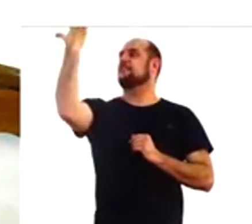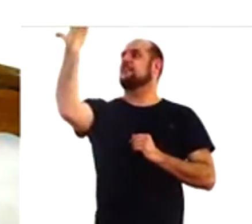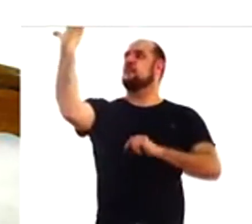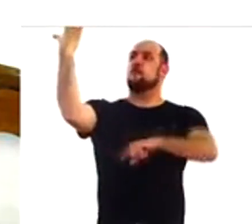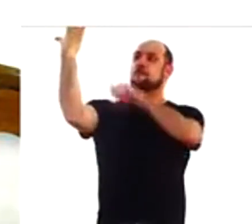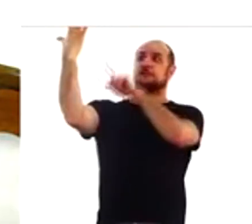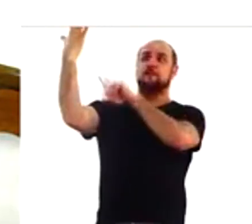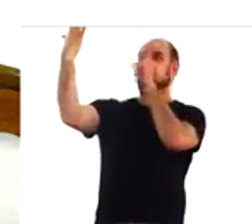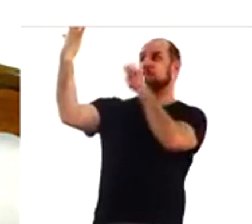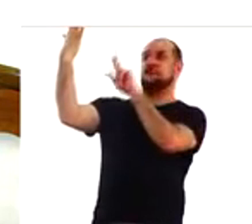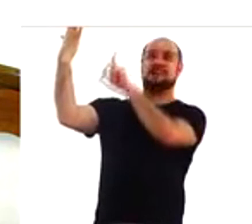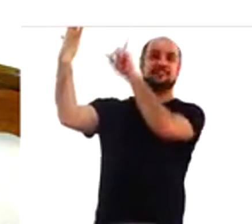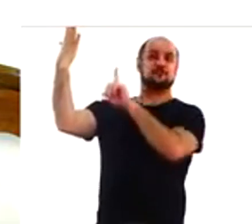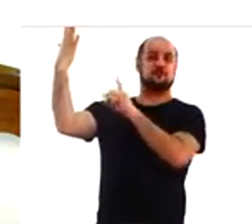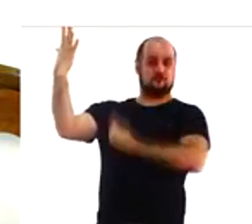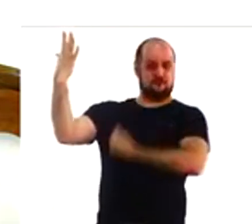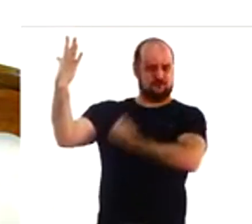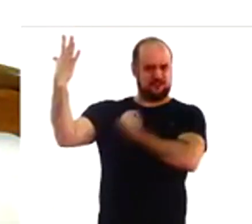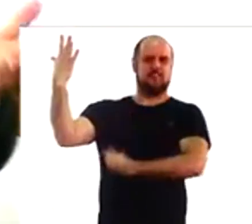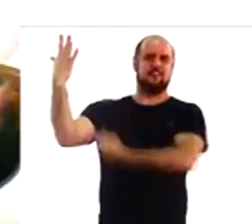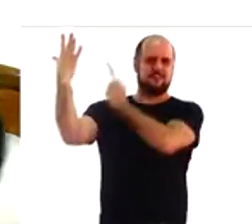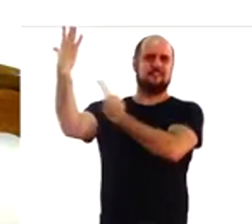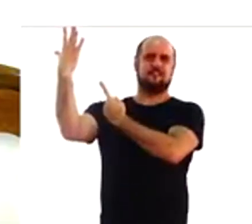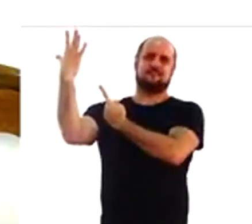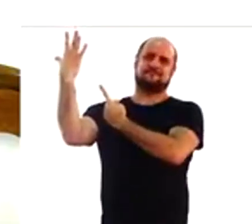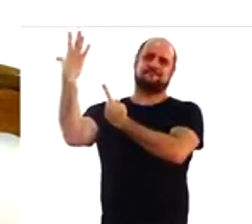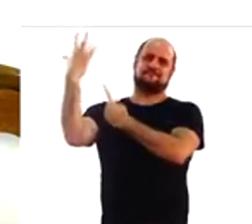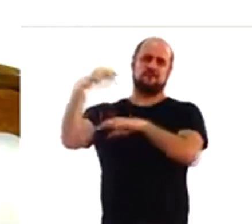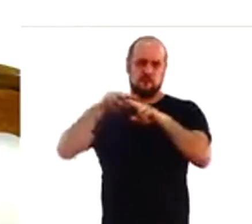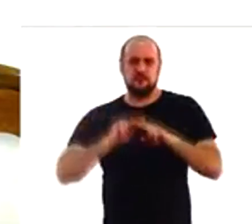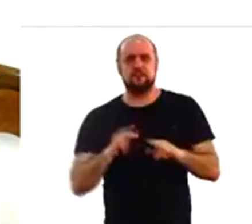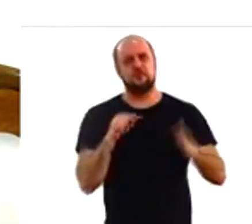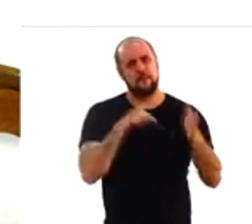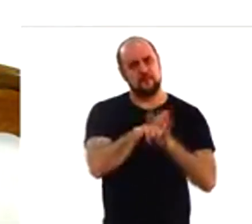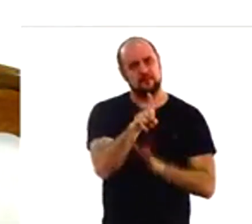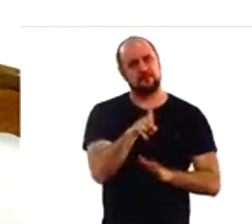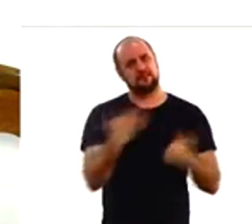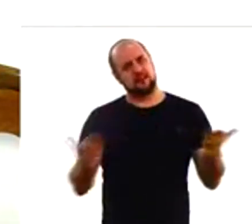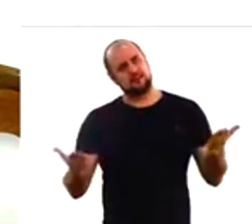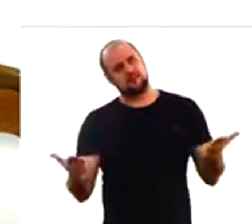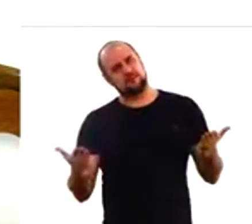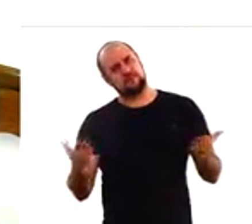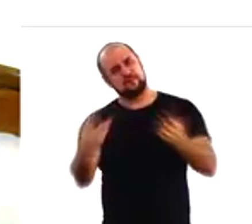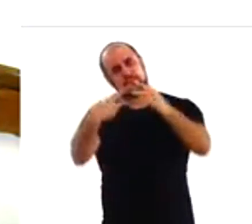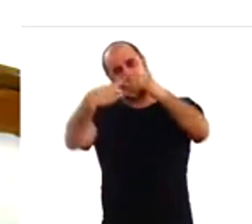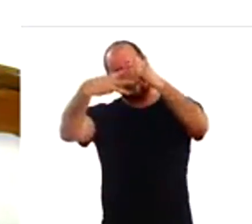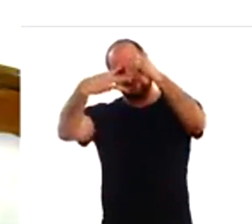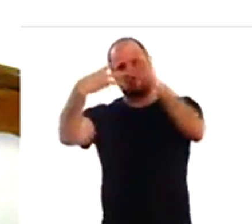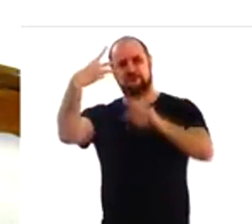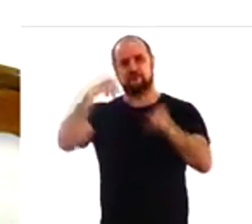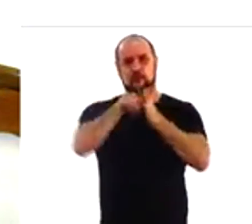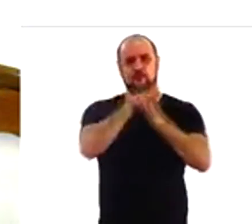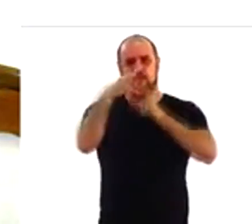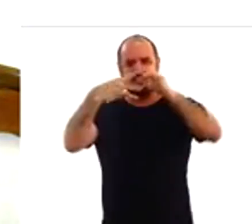na vida de todo o que crê. Por isso eu faço essa pergunta para você, meu irmão, em quem nós temos